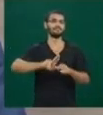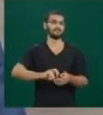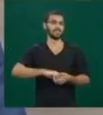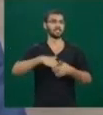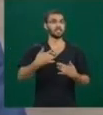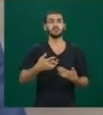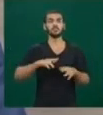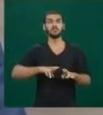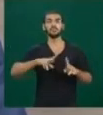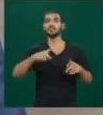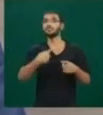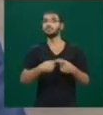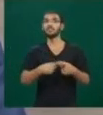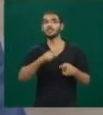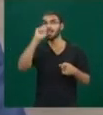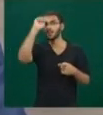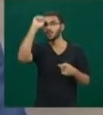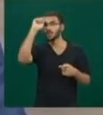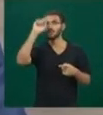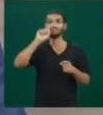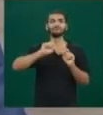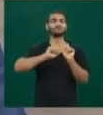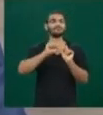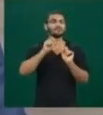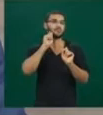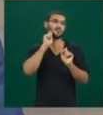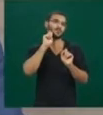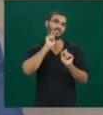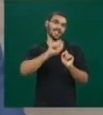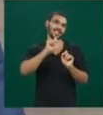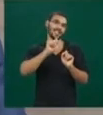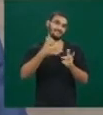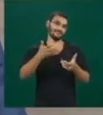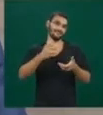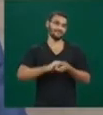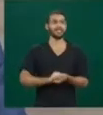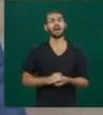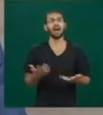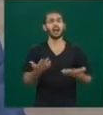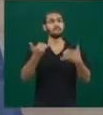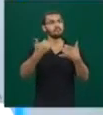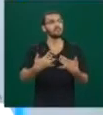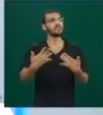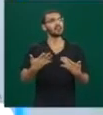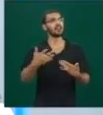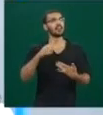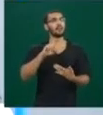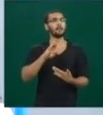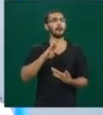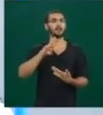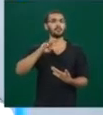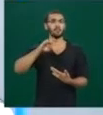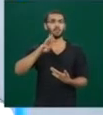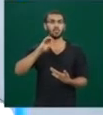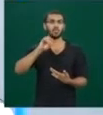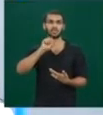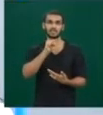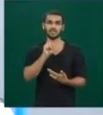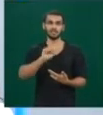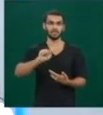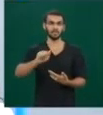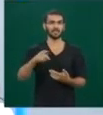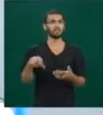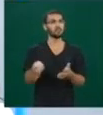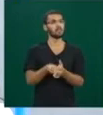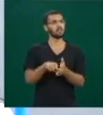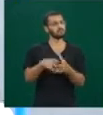na autoria das obras. São todas mulheres escritoras. Quem fala mais com a gente sobre esse projeto é a Samita Barbosa, uma das mediadoras do clube aqui